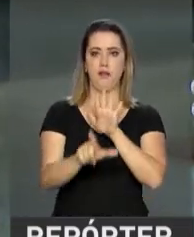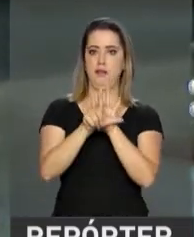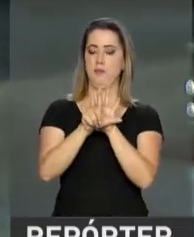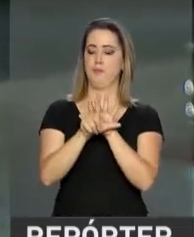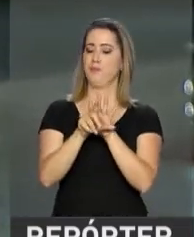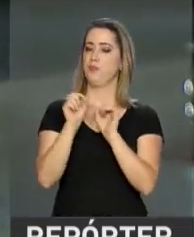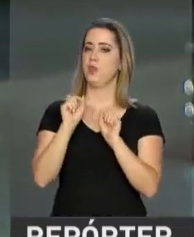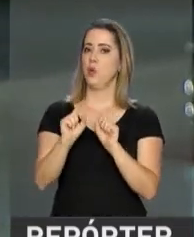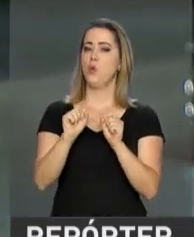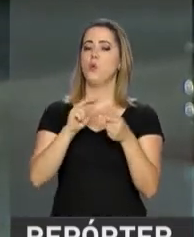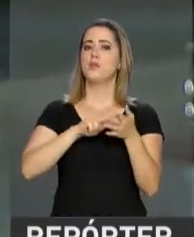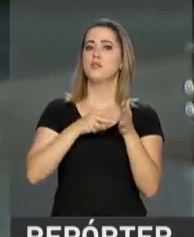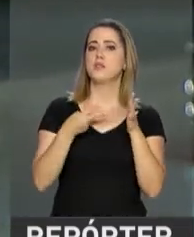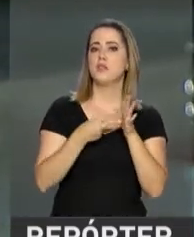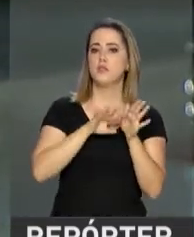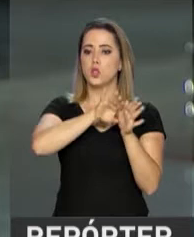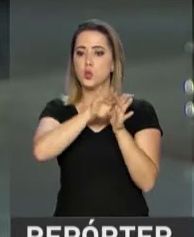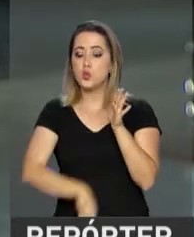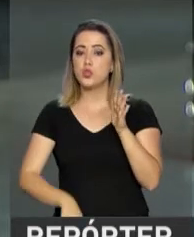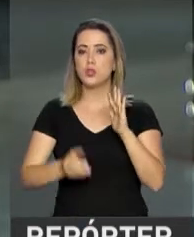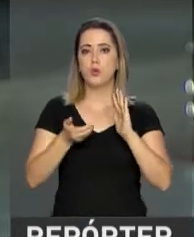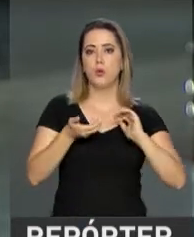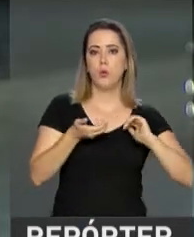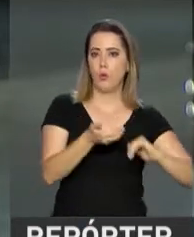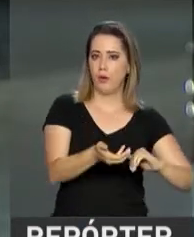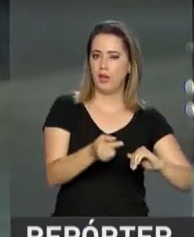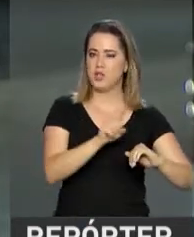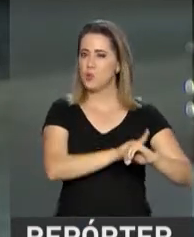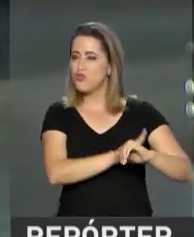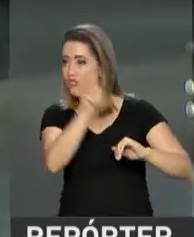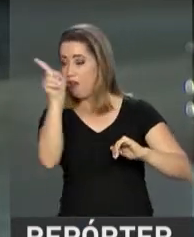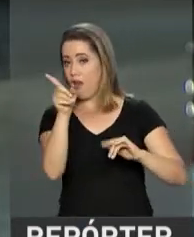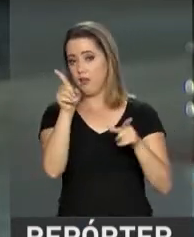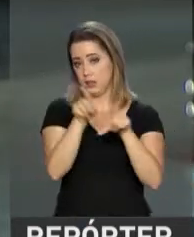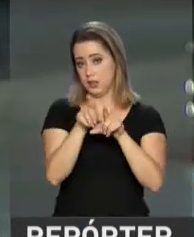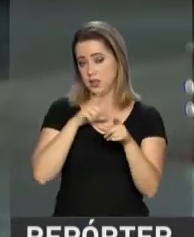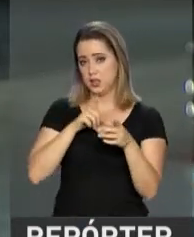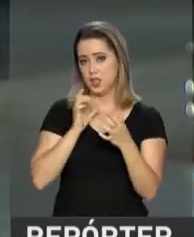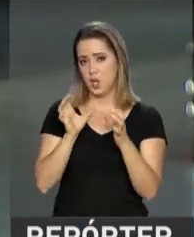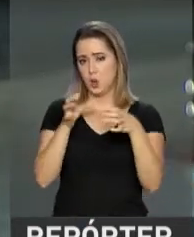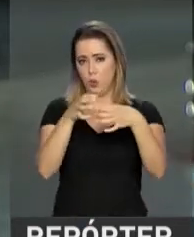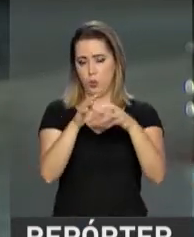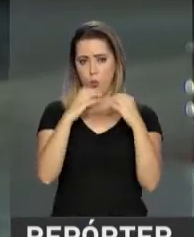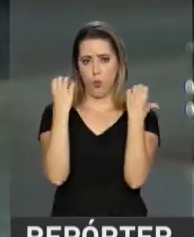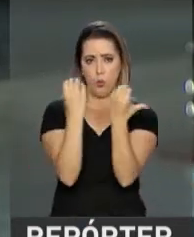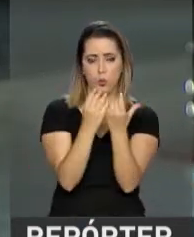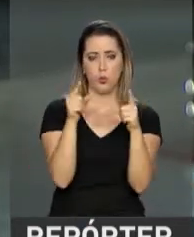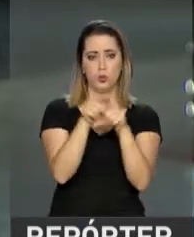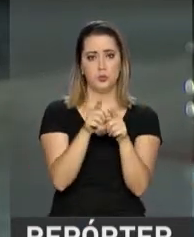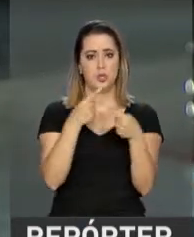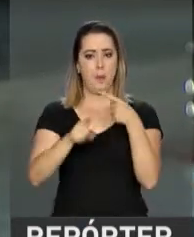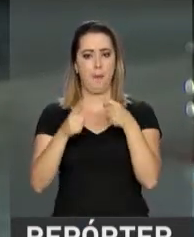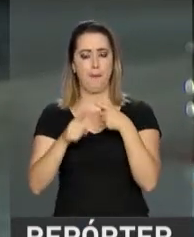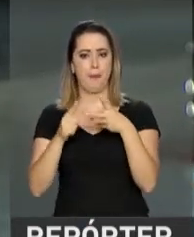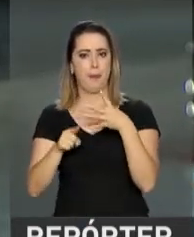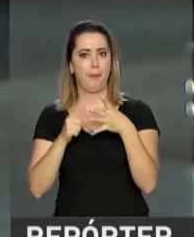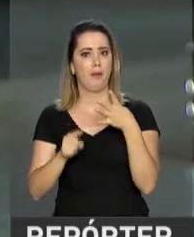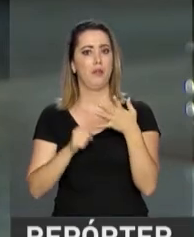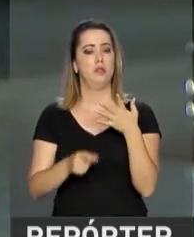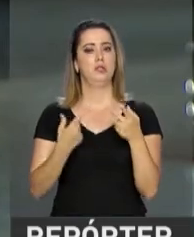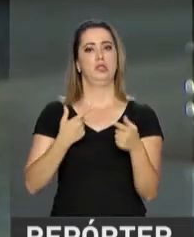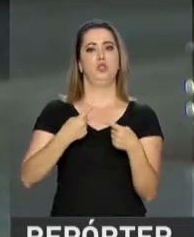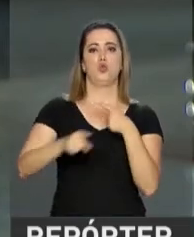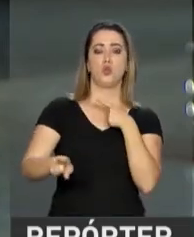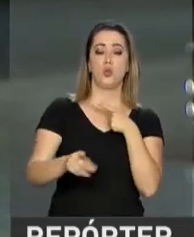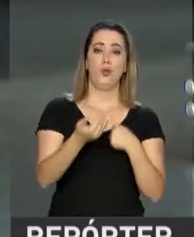prática retira os poderes do congresso nacional venezuelano que é formado em sua maioria por opositores ao governo de